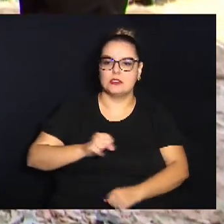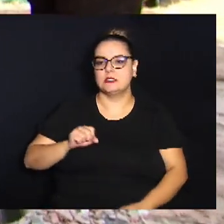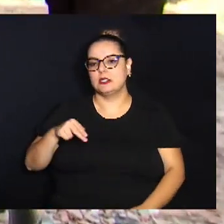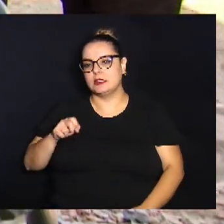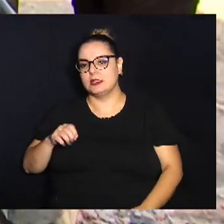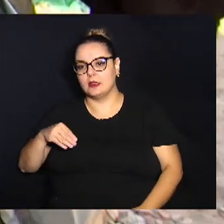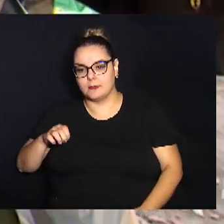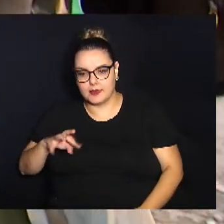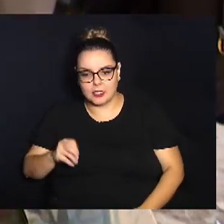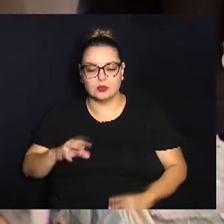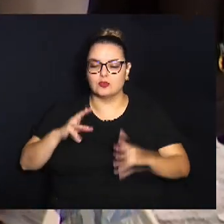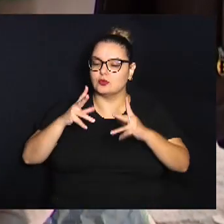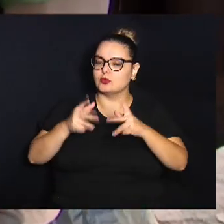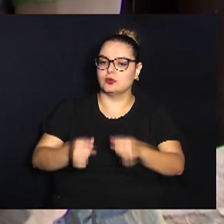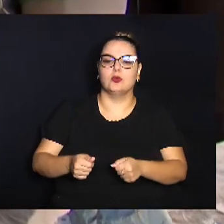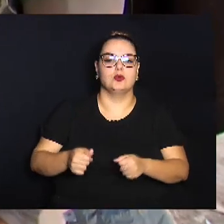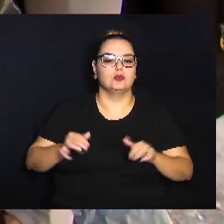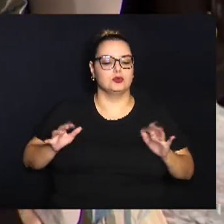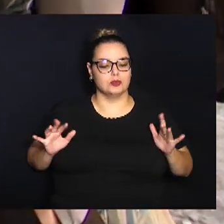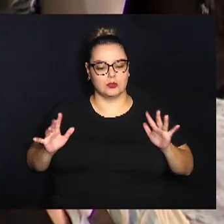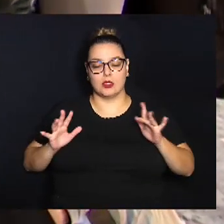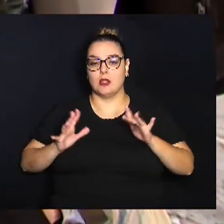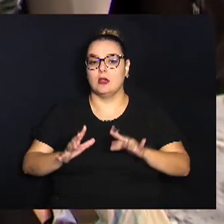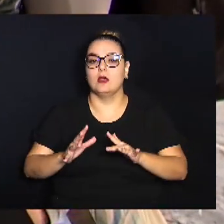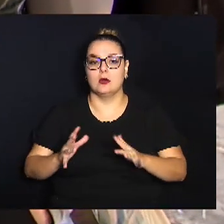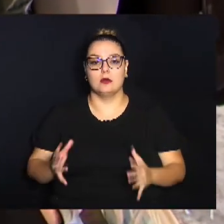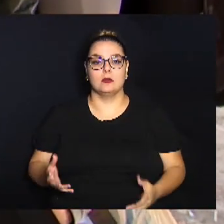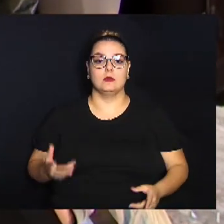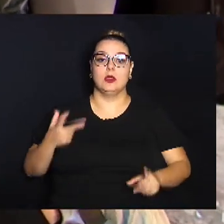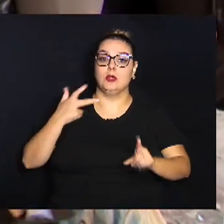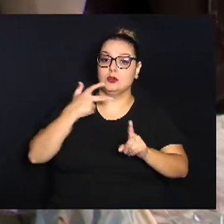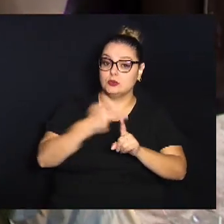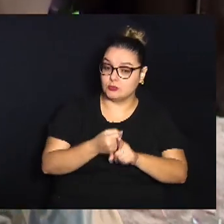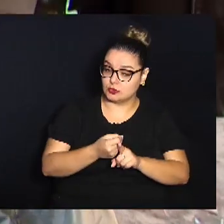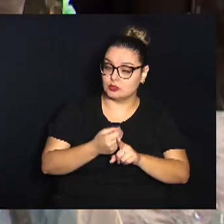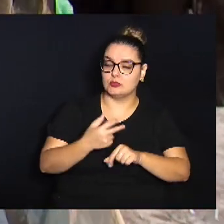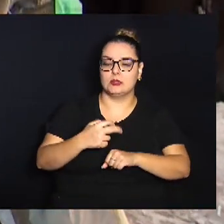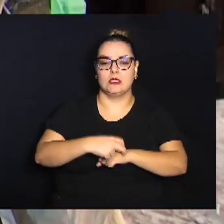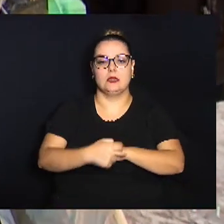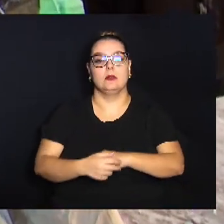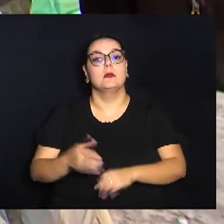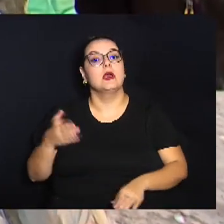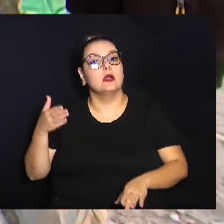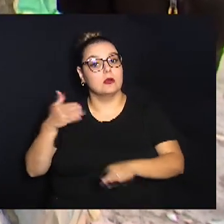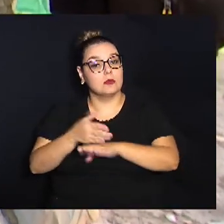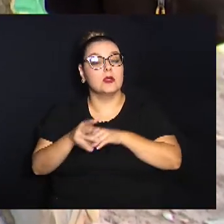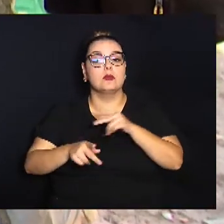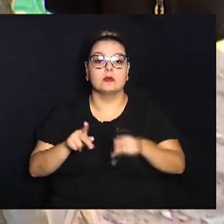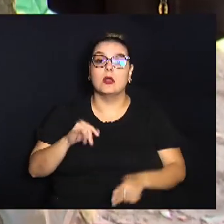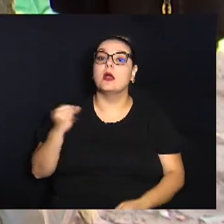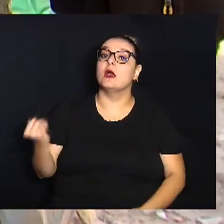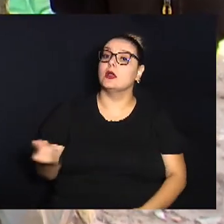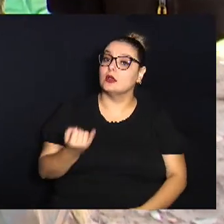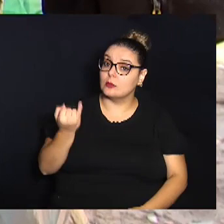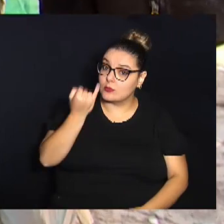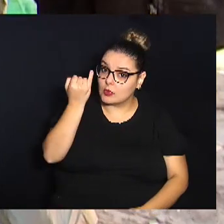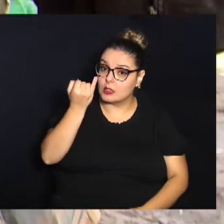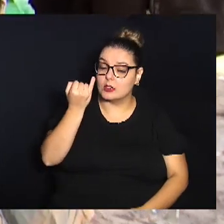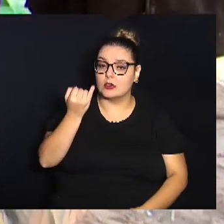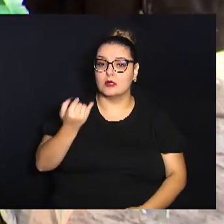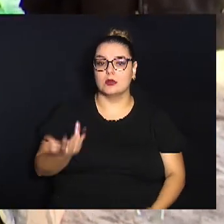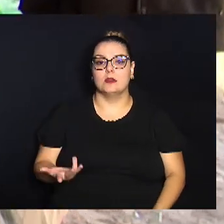saneamento, todos os nossos mutirões, a incorporação da vacina da dengue, mas a participação da população é fundamental. Então,